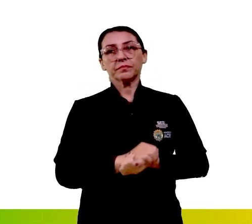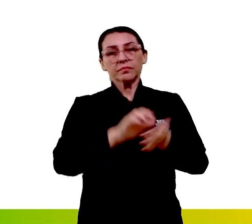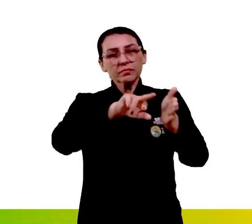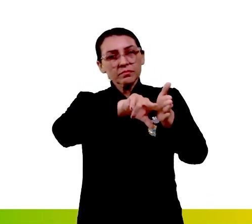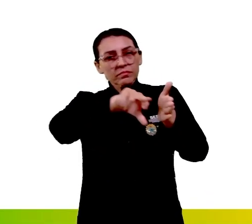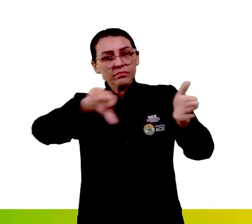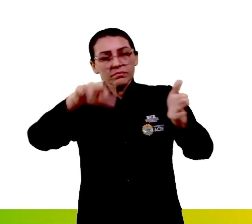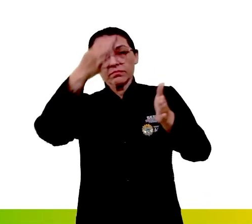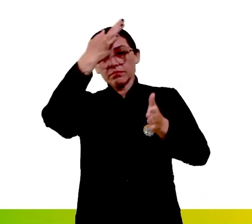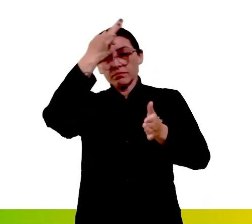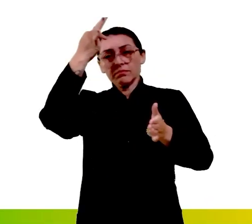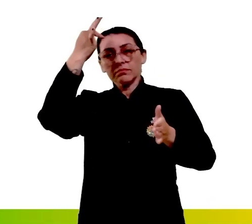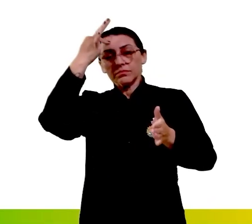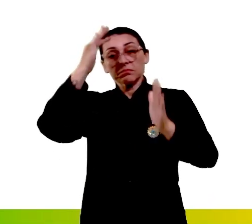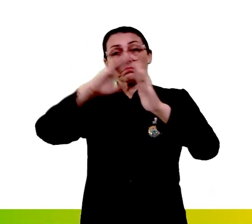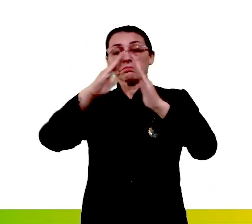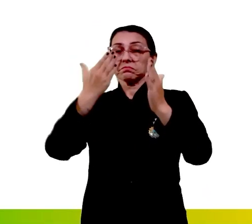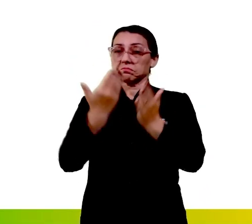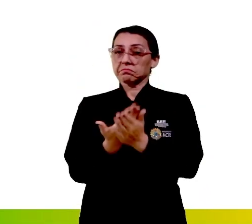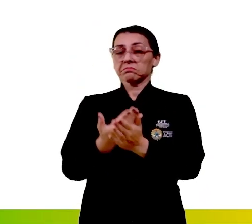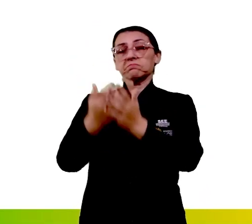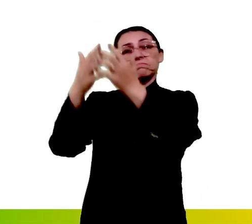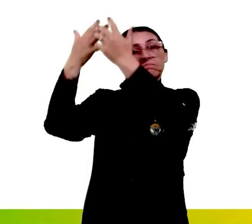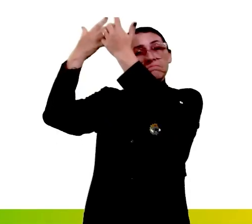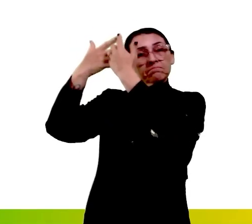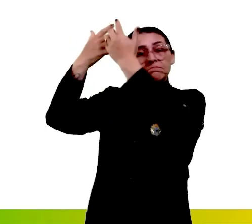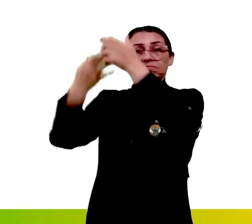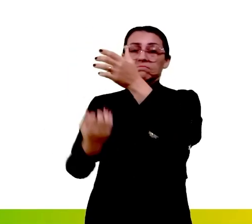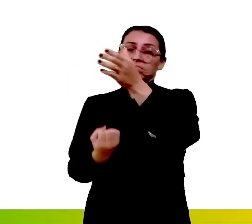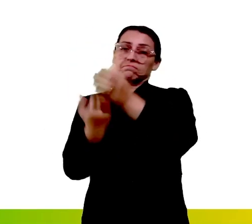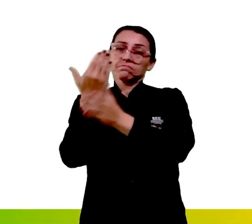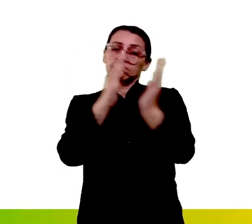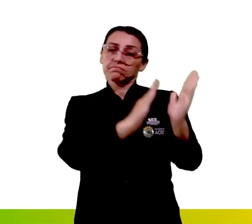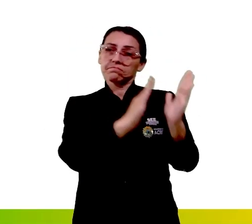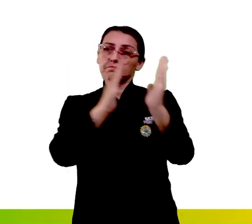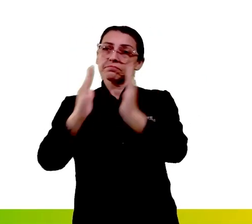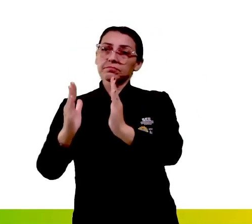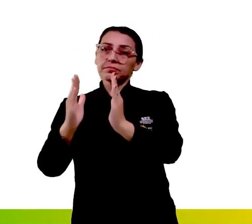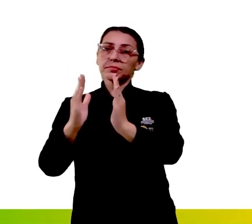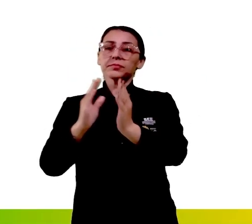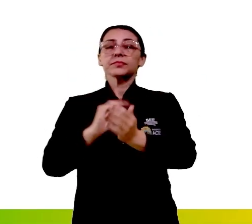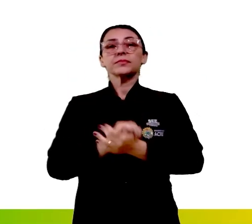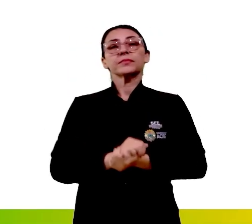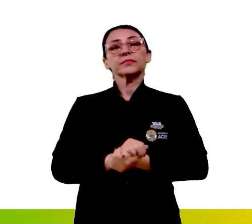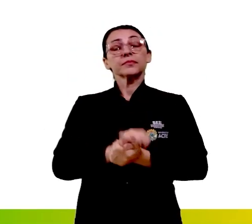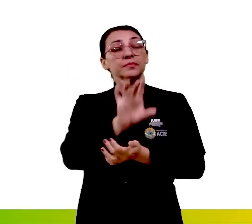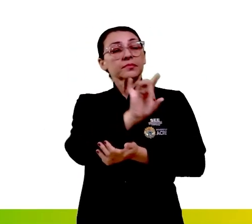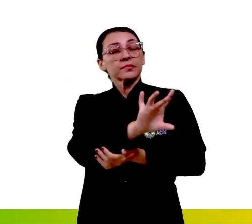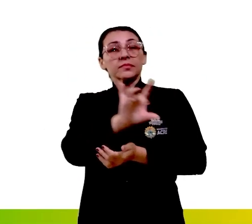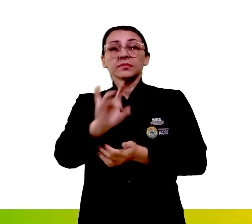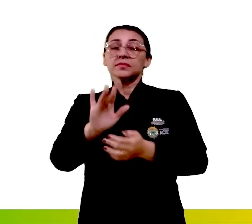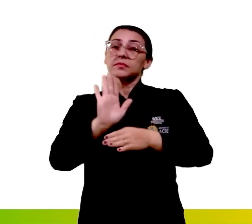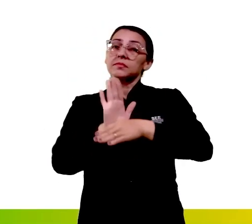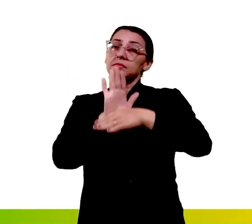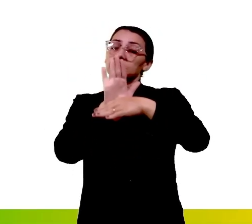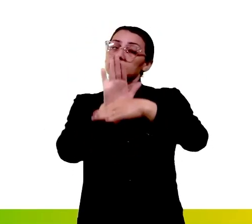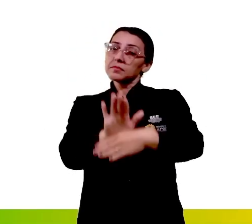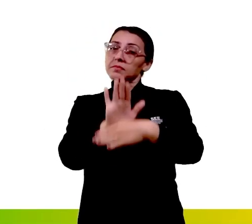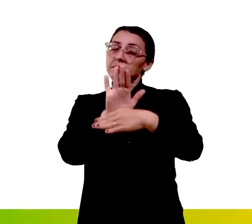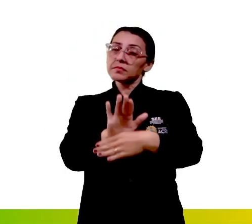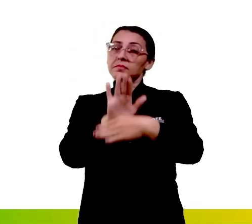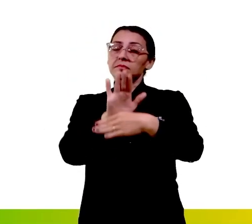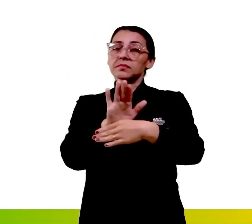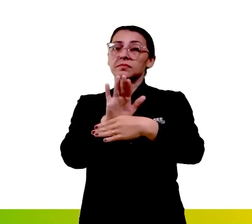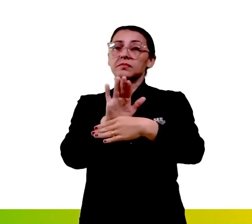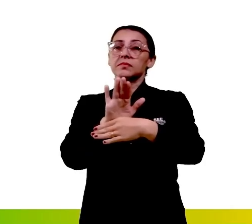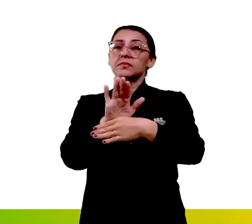Diversos filósofos e escolas de pensamento surgiram nesse período, cada um contribuindo